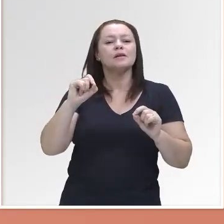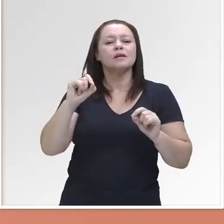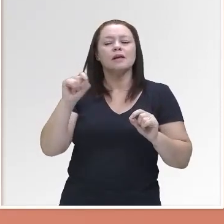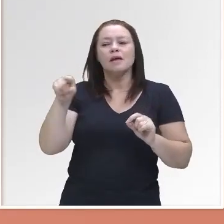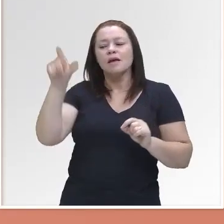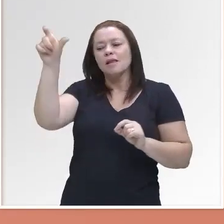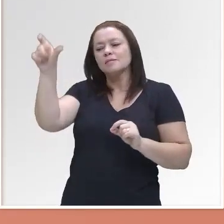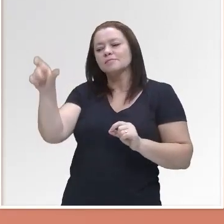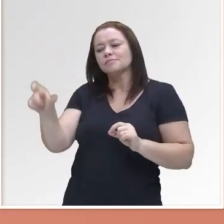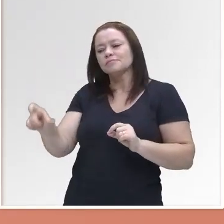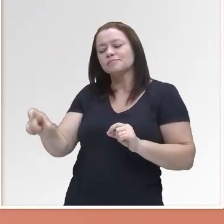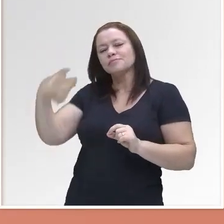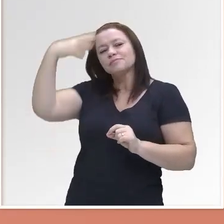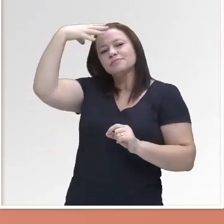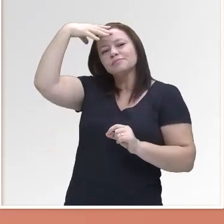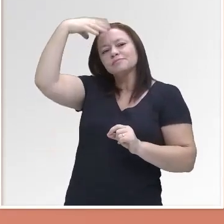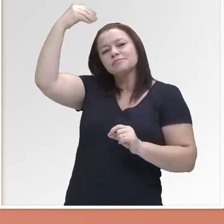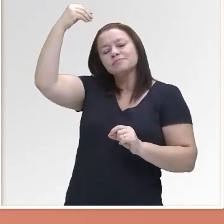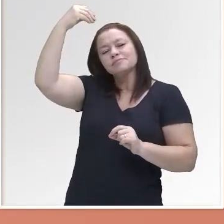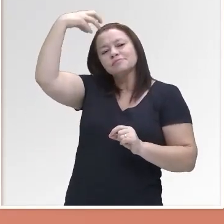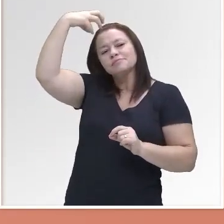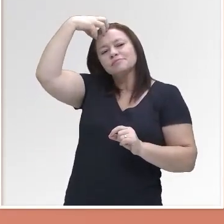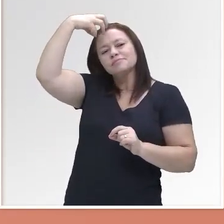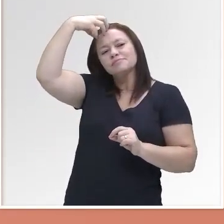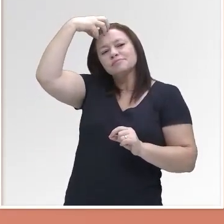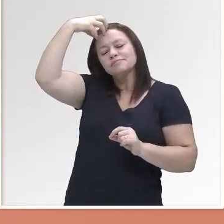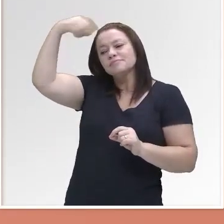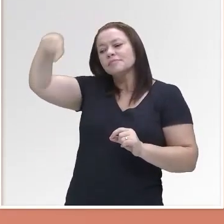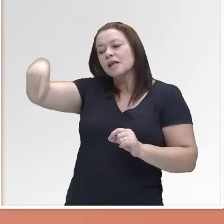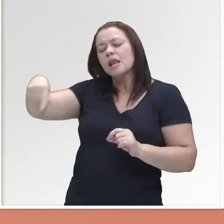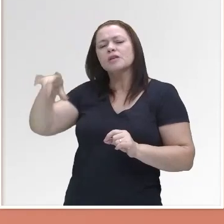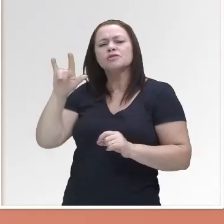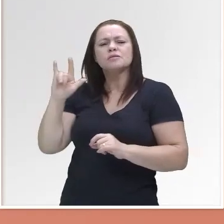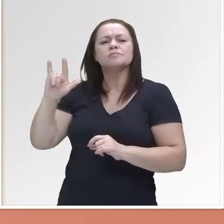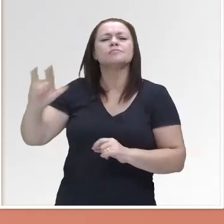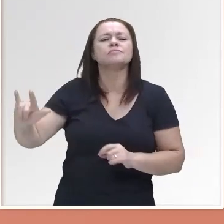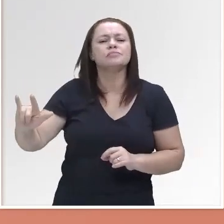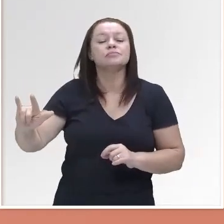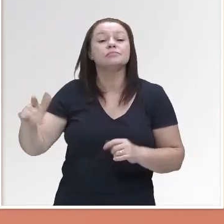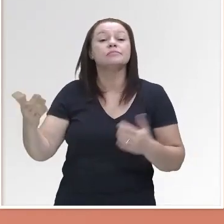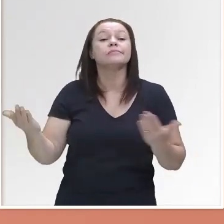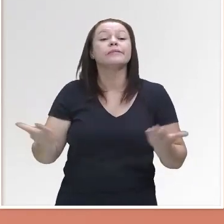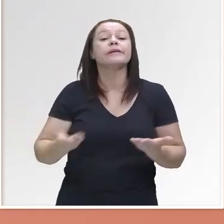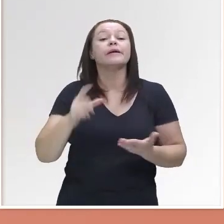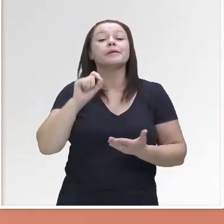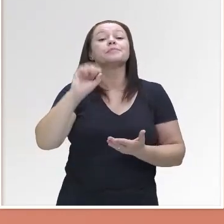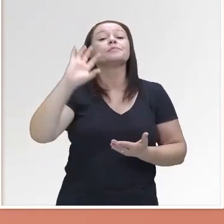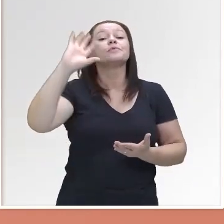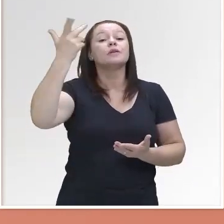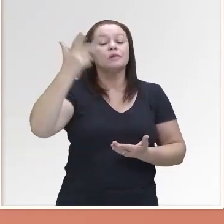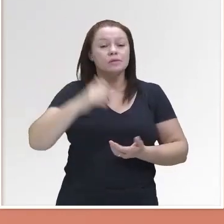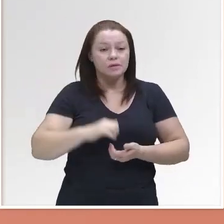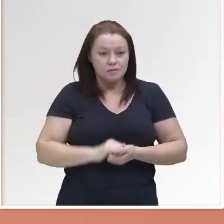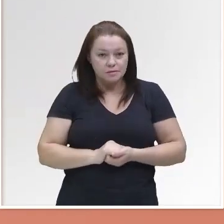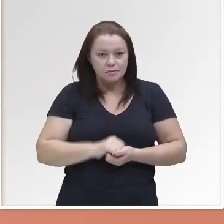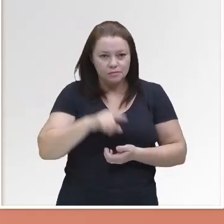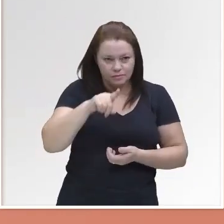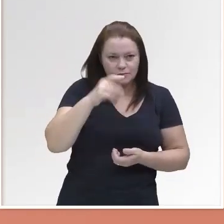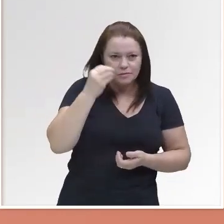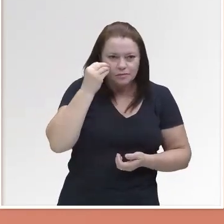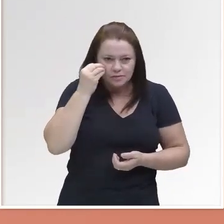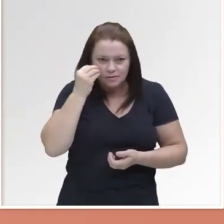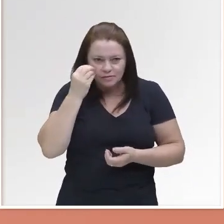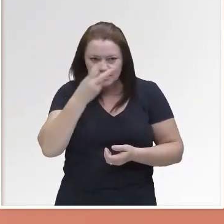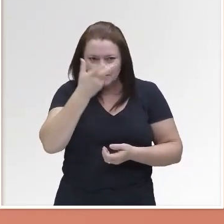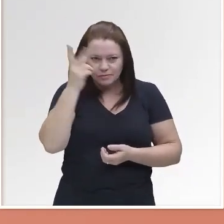apaixonado. E agora, o que aconteceu? Você leu ou ouviu alguma parte da